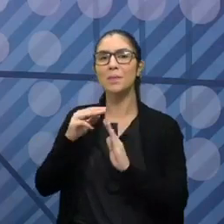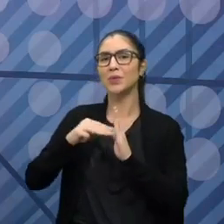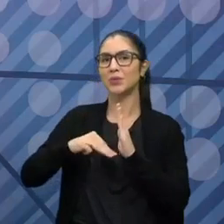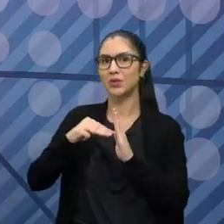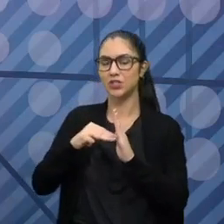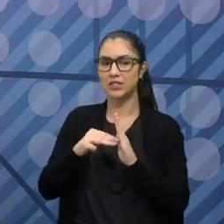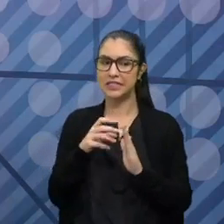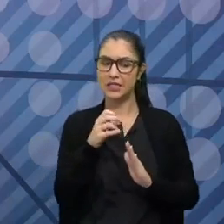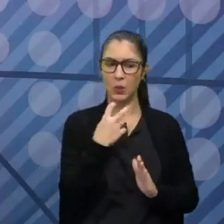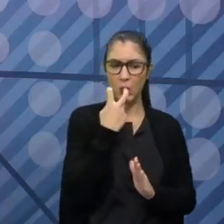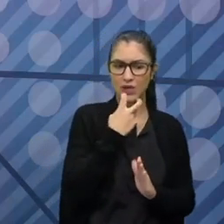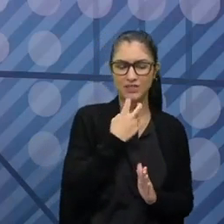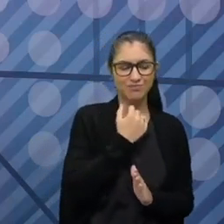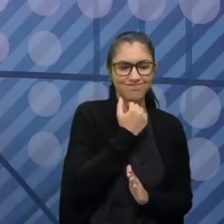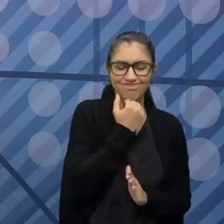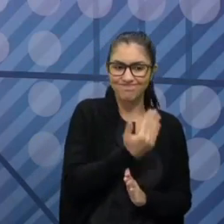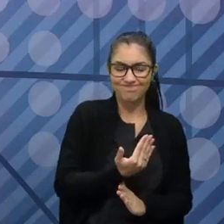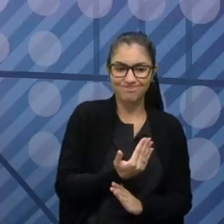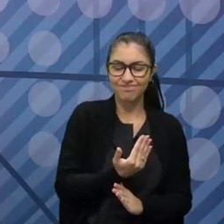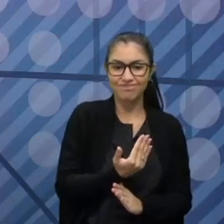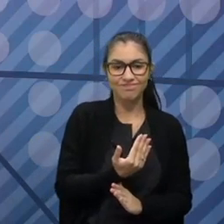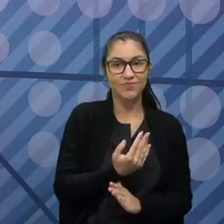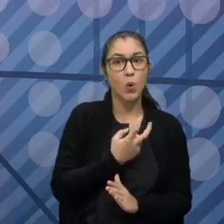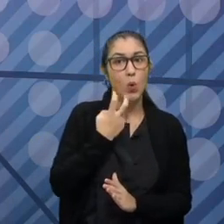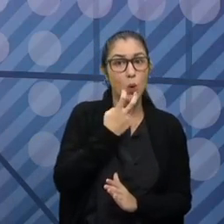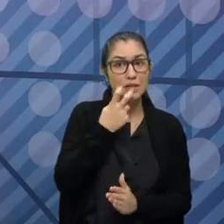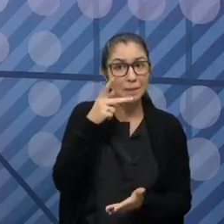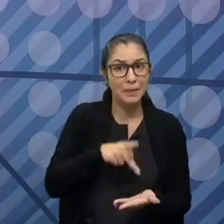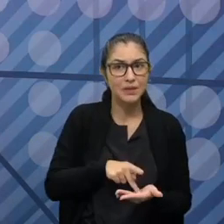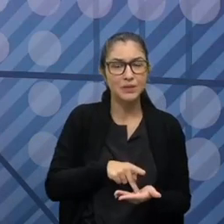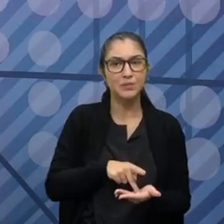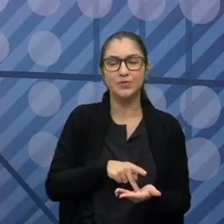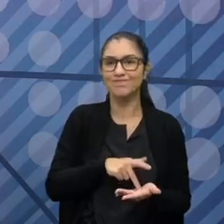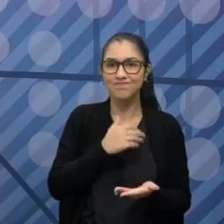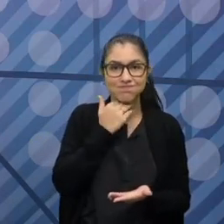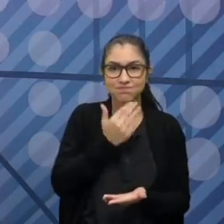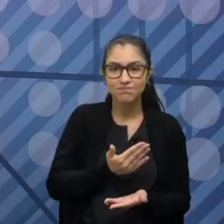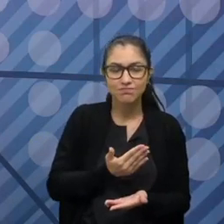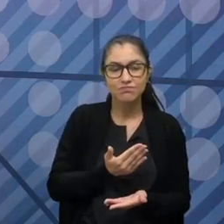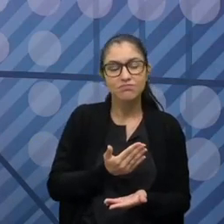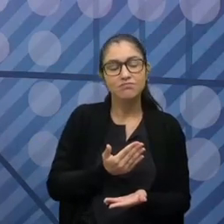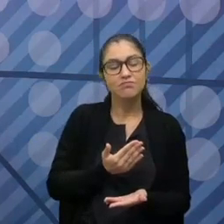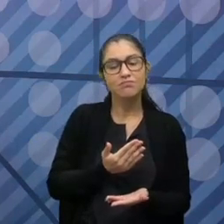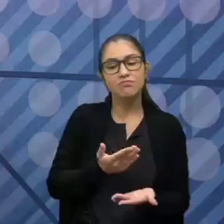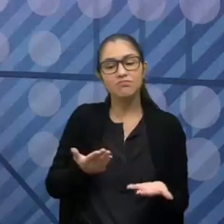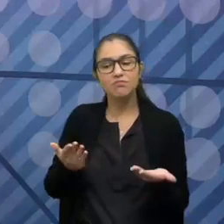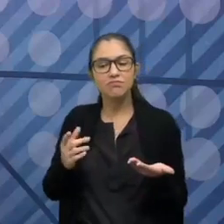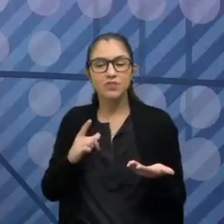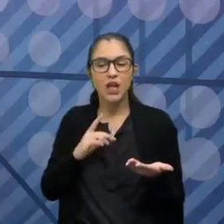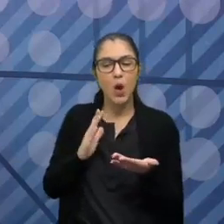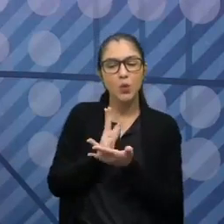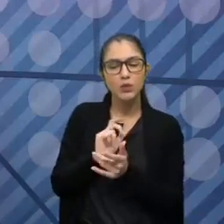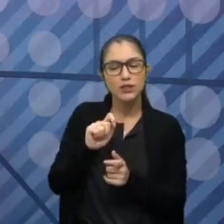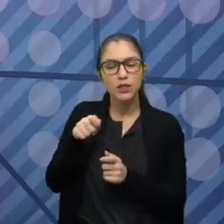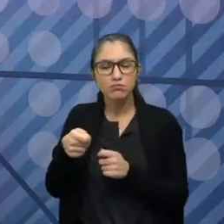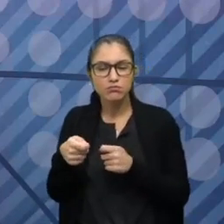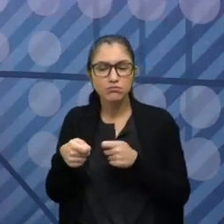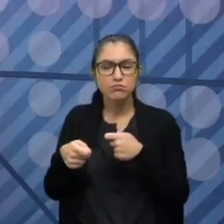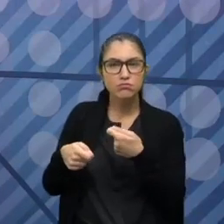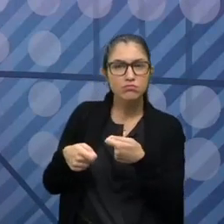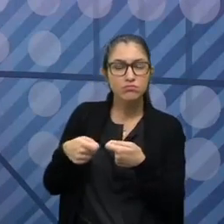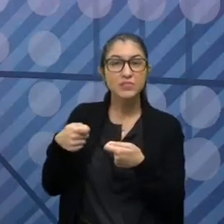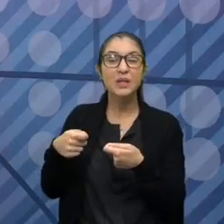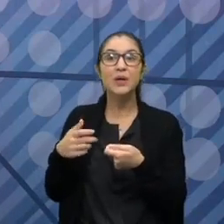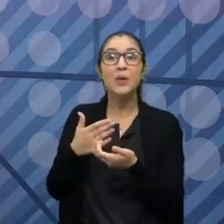metodologia. Se o oralismo não está funcionando, o oralismo puro, né, não está funcionando, vamos colocar alguns sinais. E aí chega